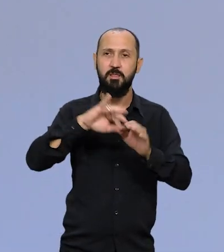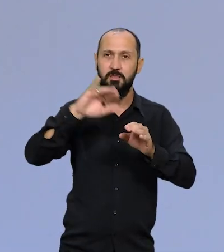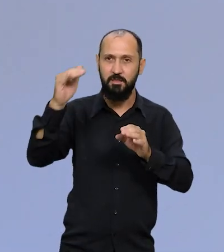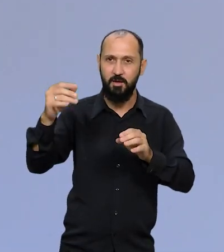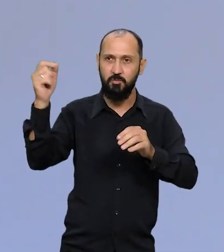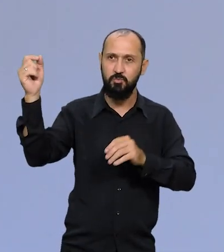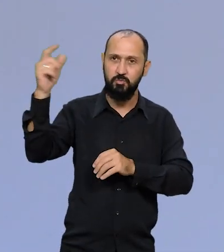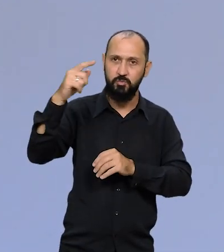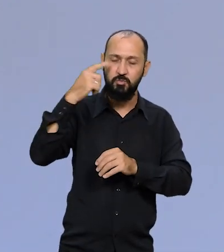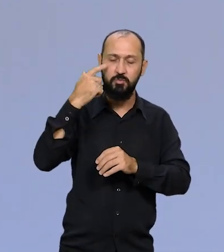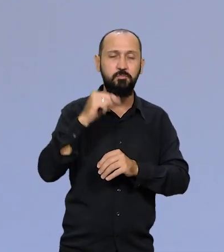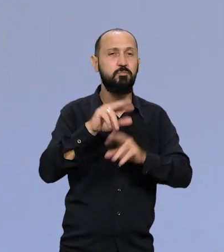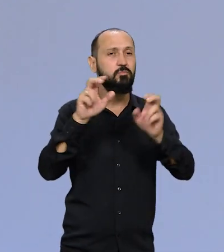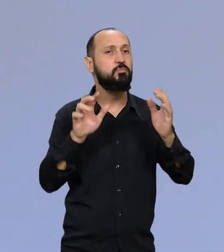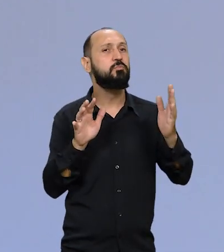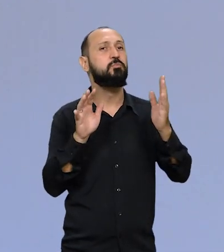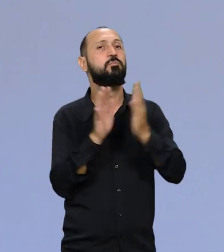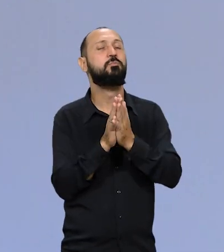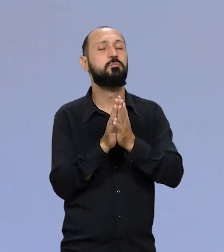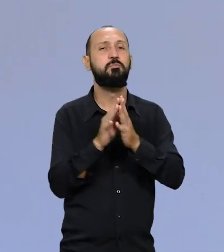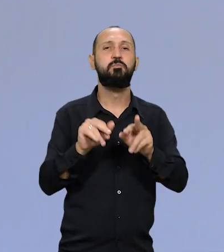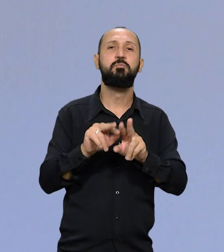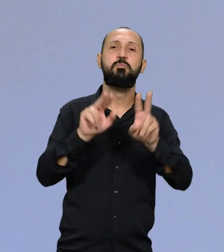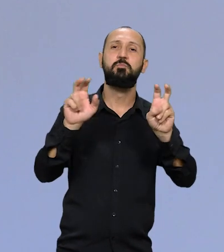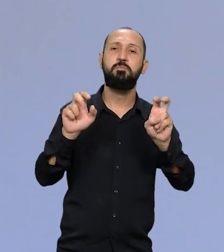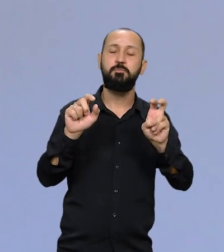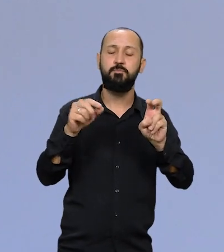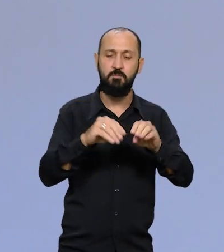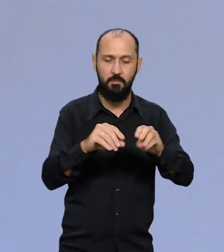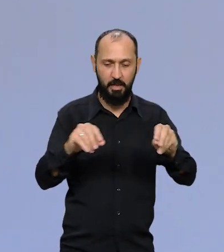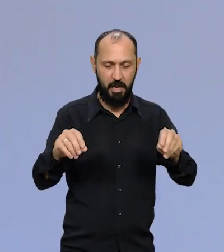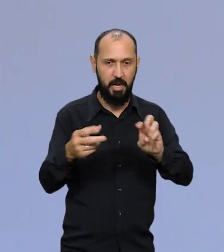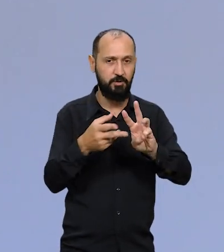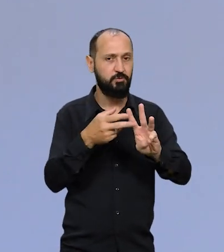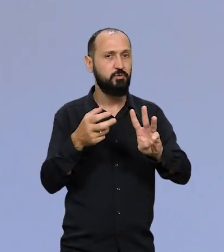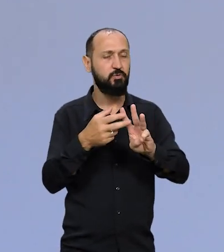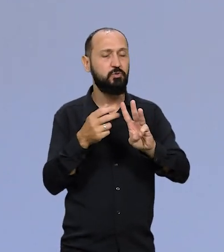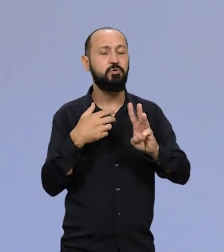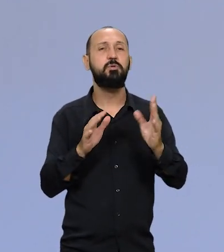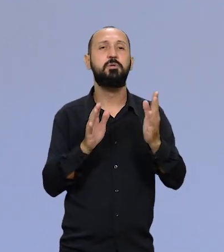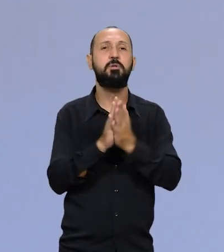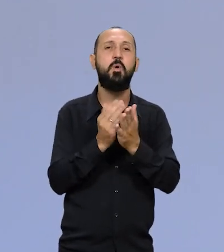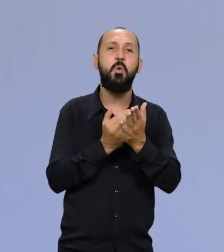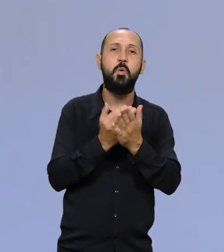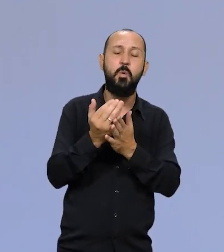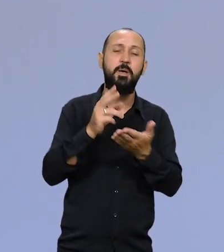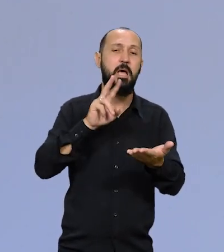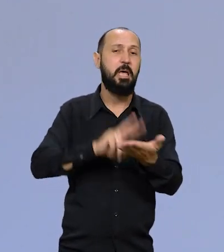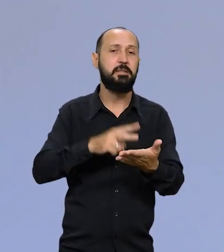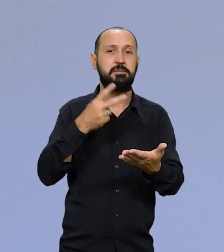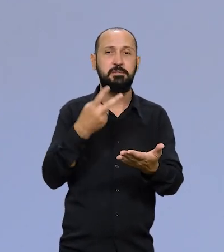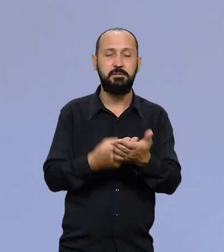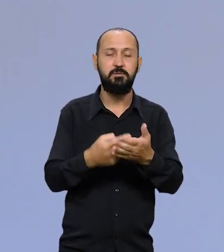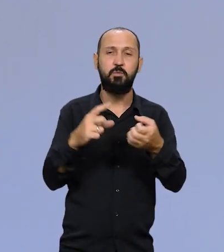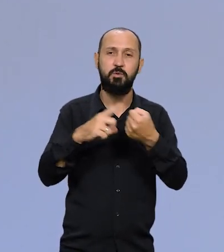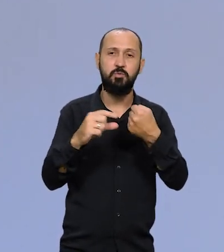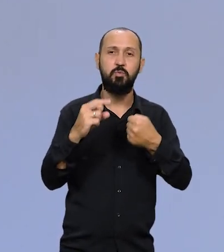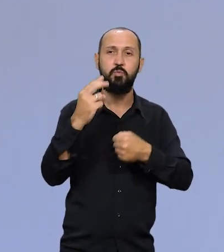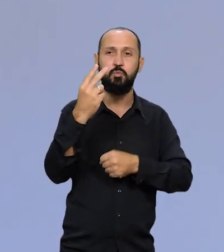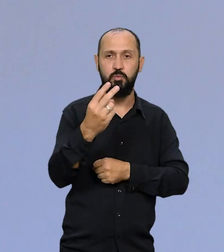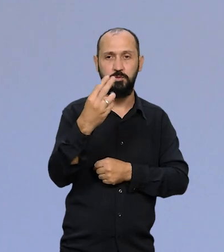para fora não é, essa linha agora vai mudar de lugar, vai ser ampliada a terra indígena e todo aquele mosaico de propriedade privada